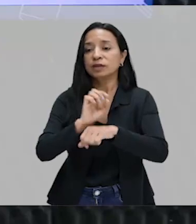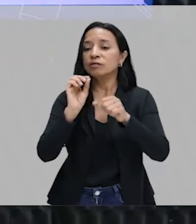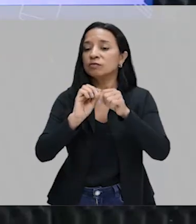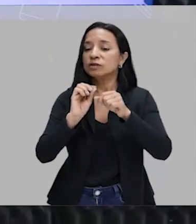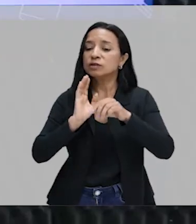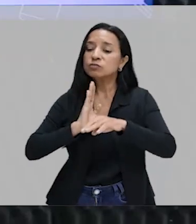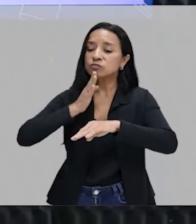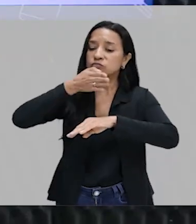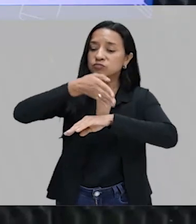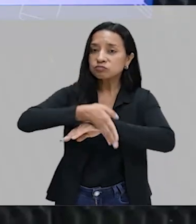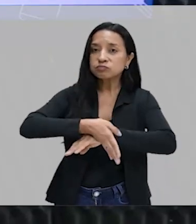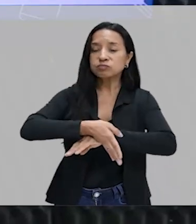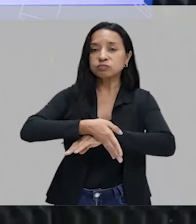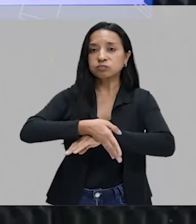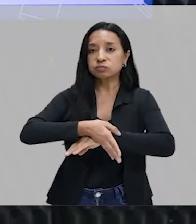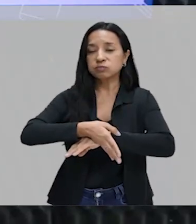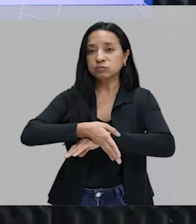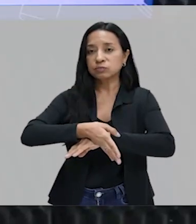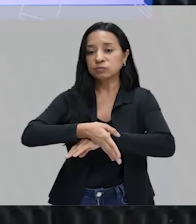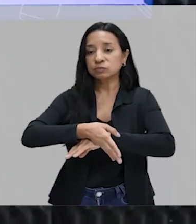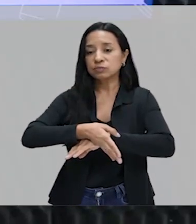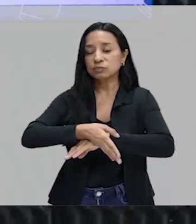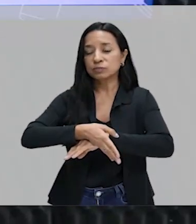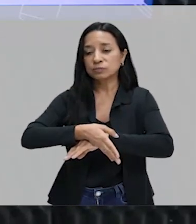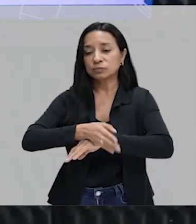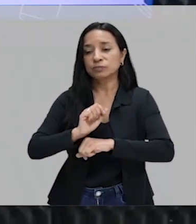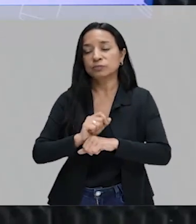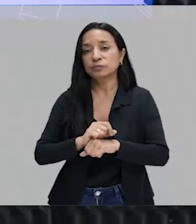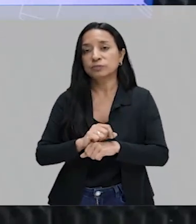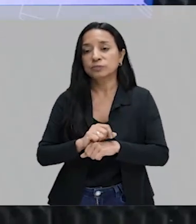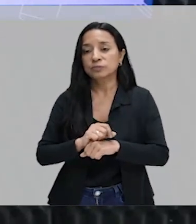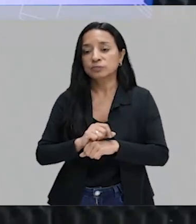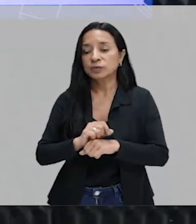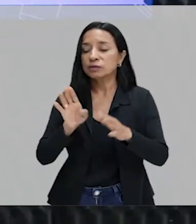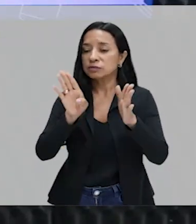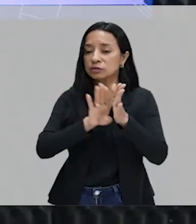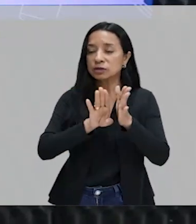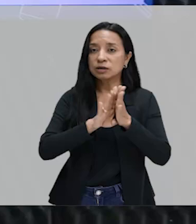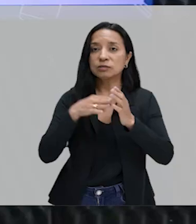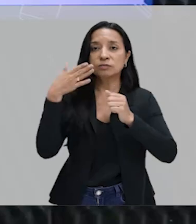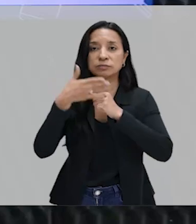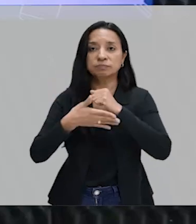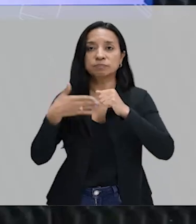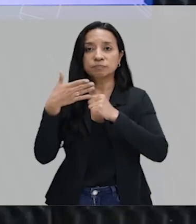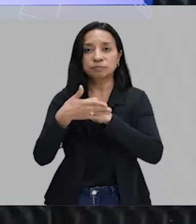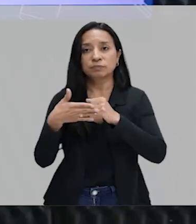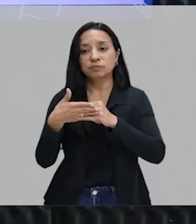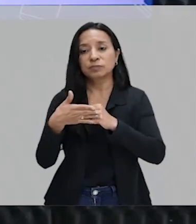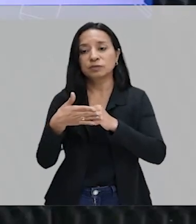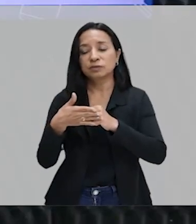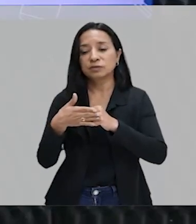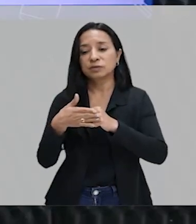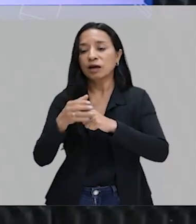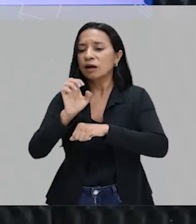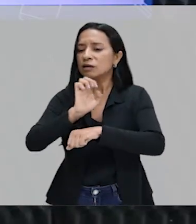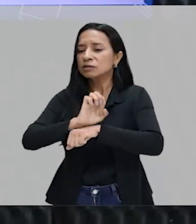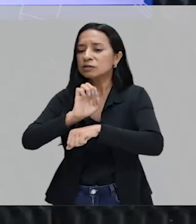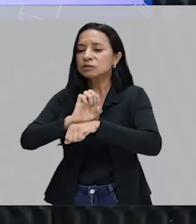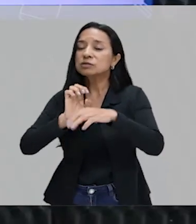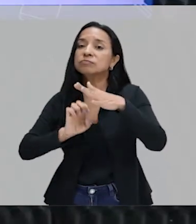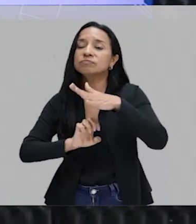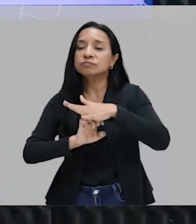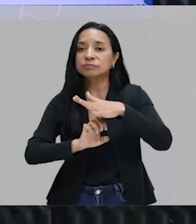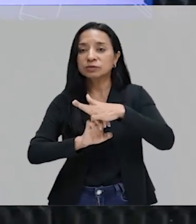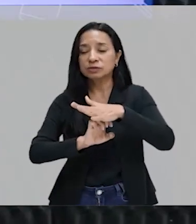fazendo intervenções, né? Fazendo intervenções, chegando basicamente a estatizar empresas,